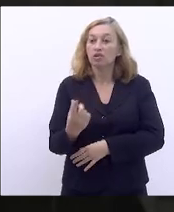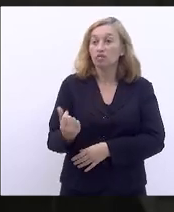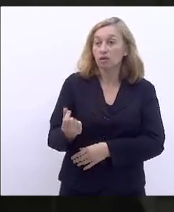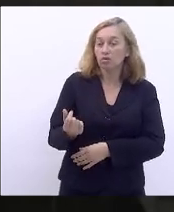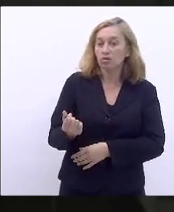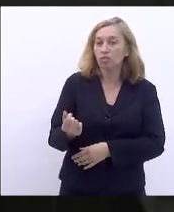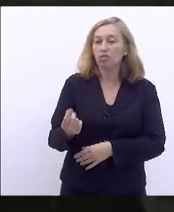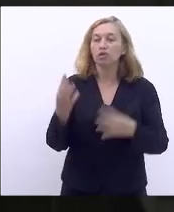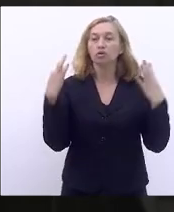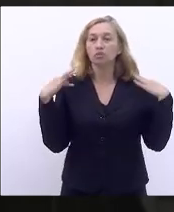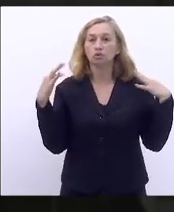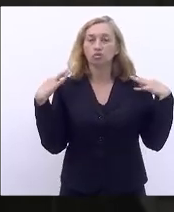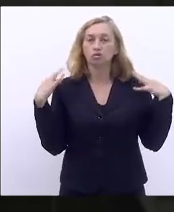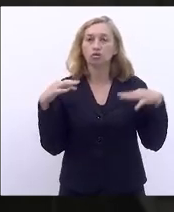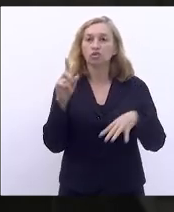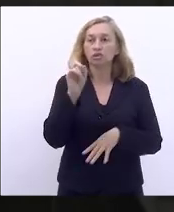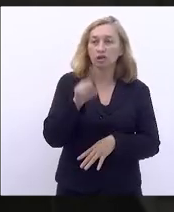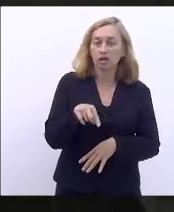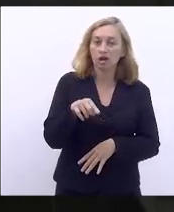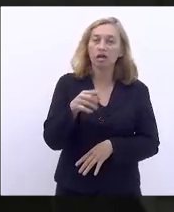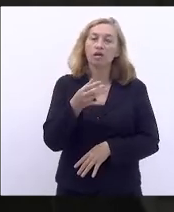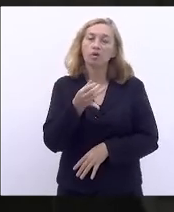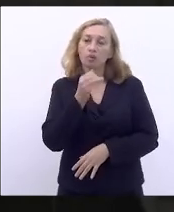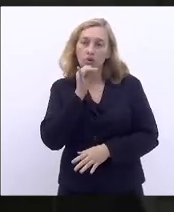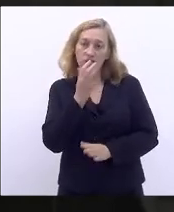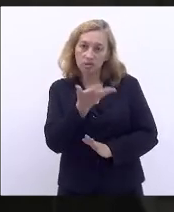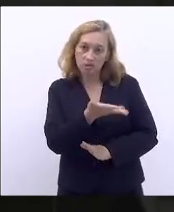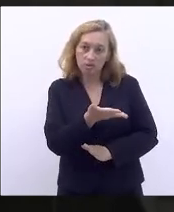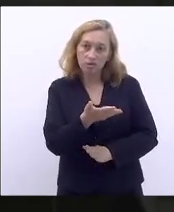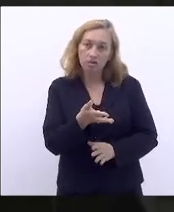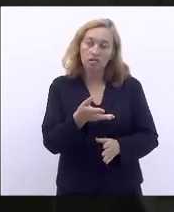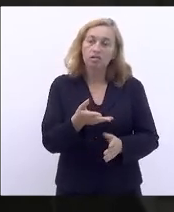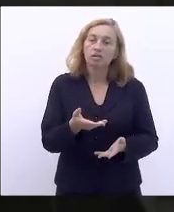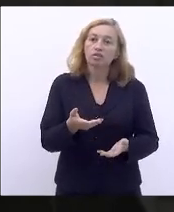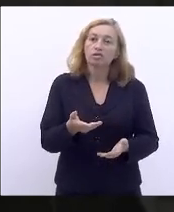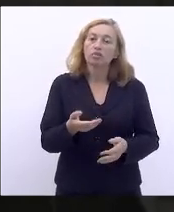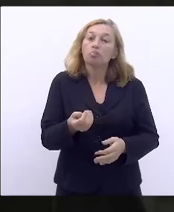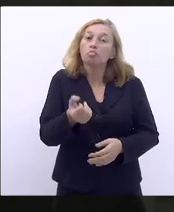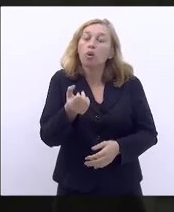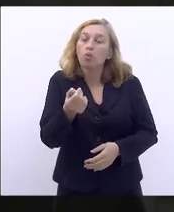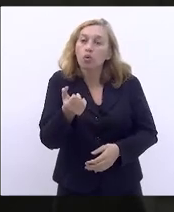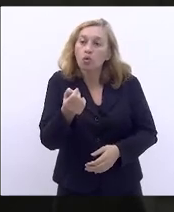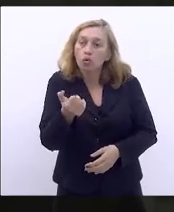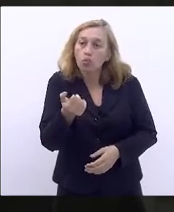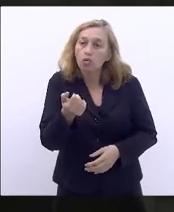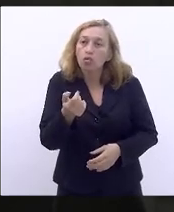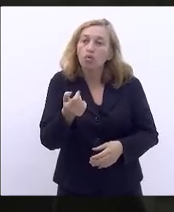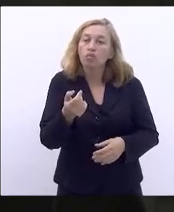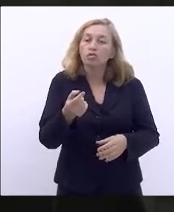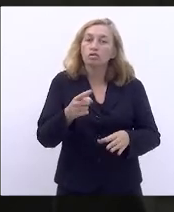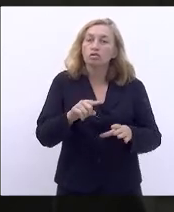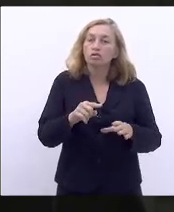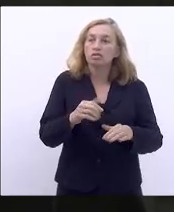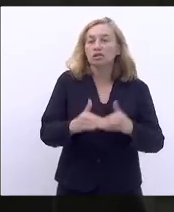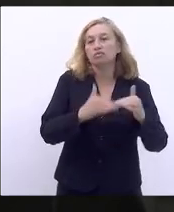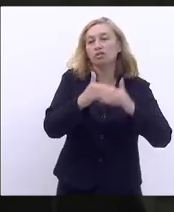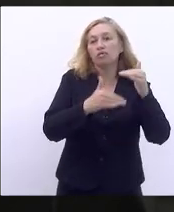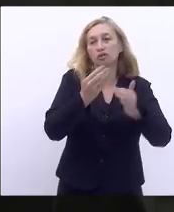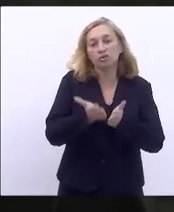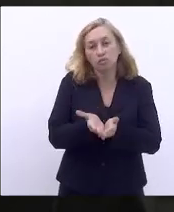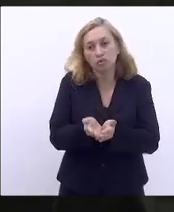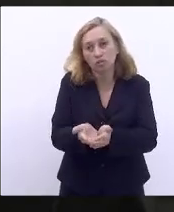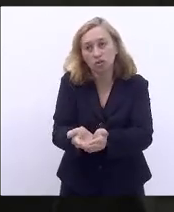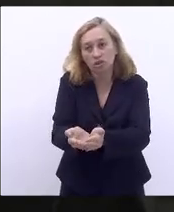o turismo é um exemplo. Exploramos muito pouco cruzeiros e esportes